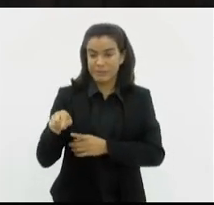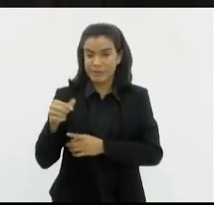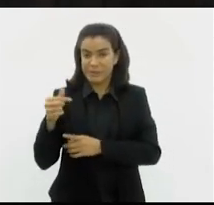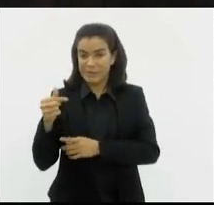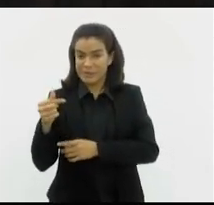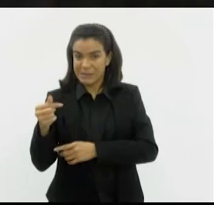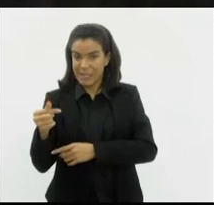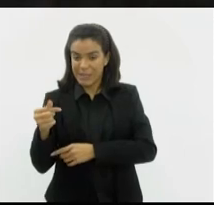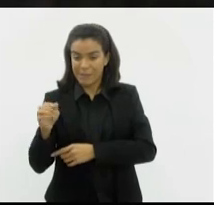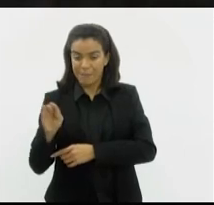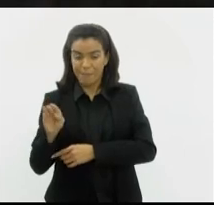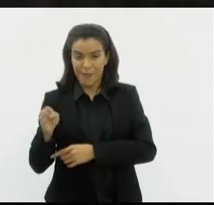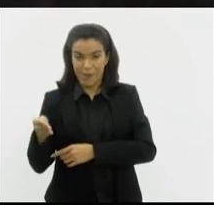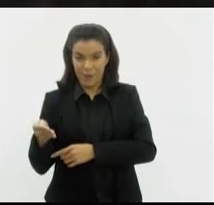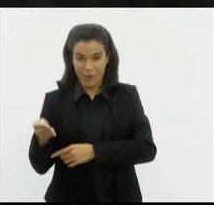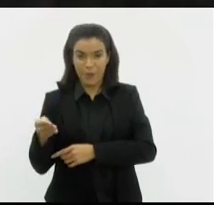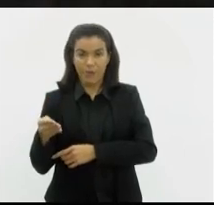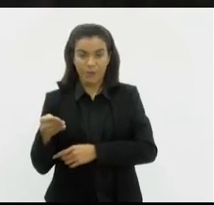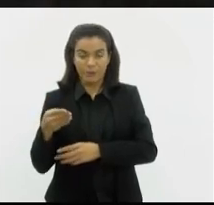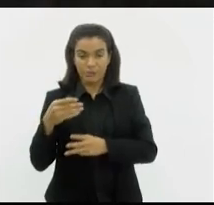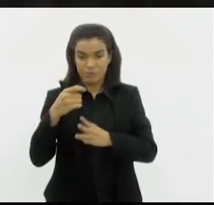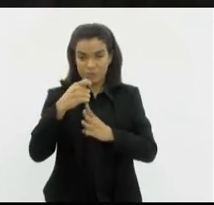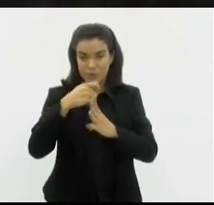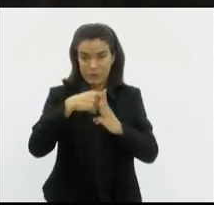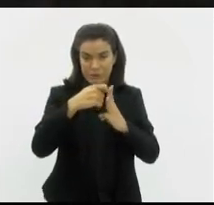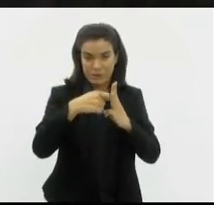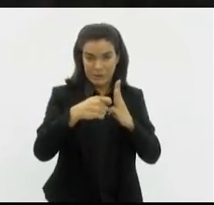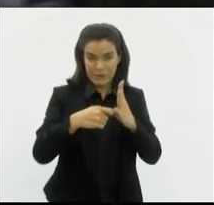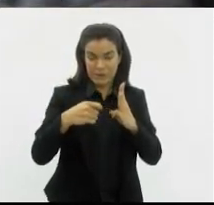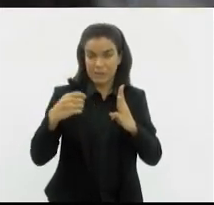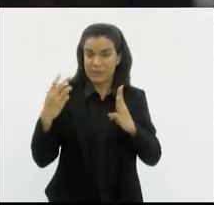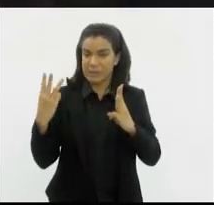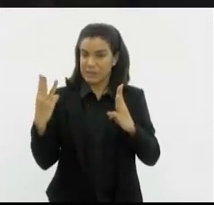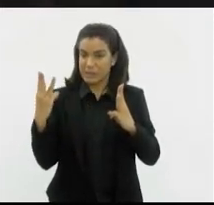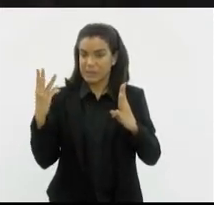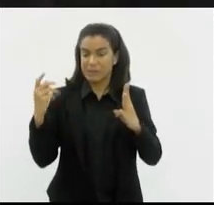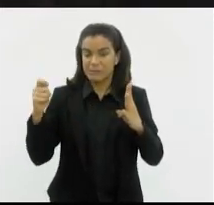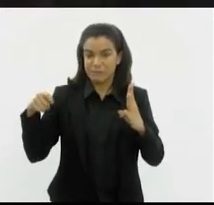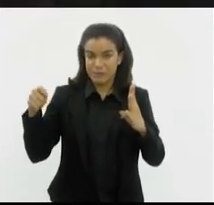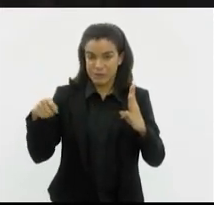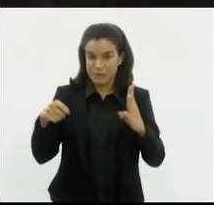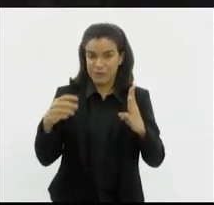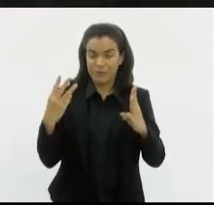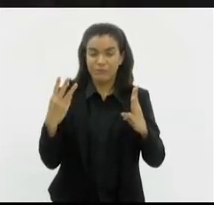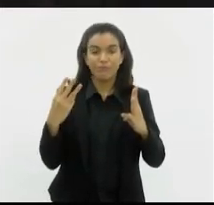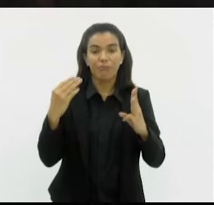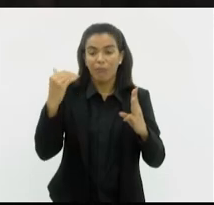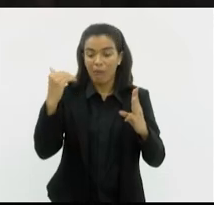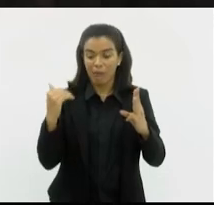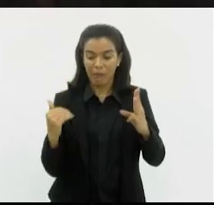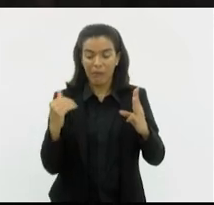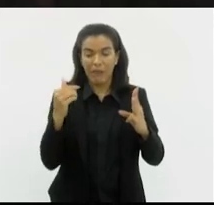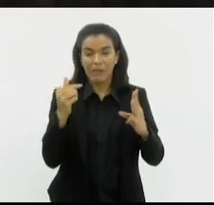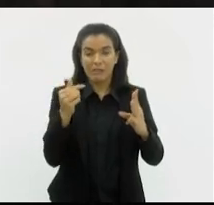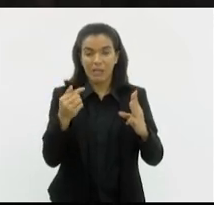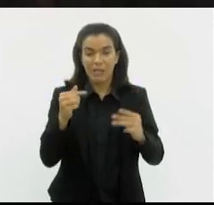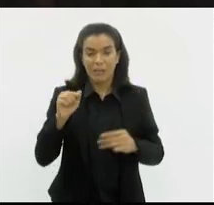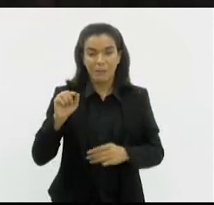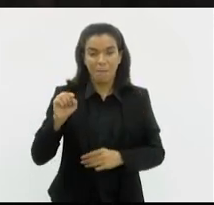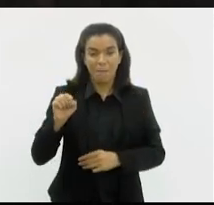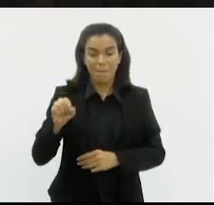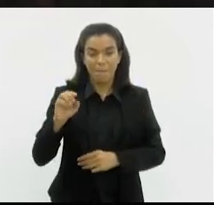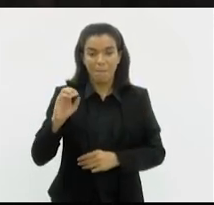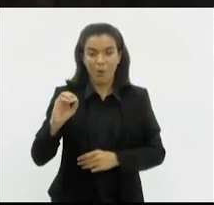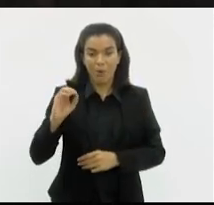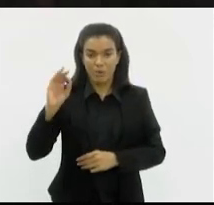meio em 24 no primeiro trimestre. Caiu 7 pontos percentuais.